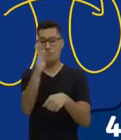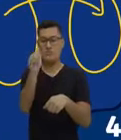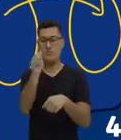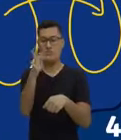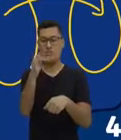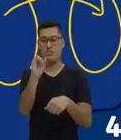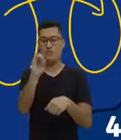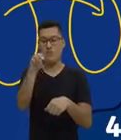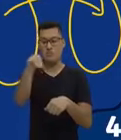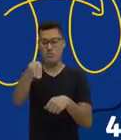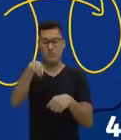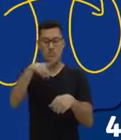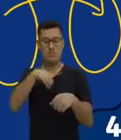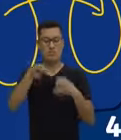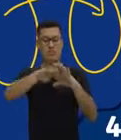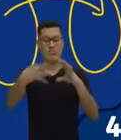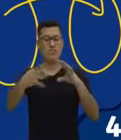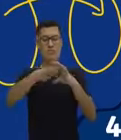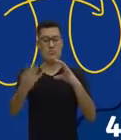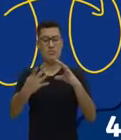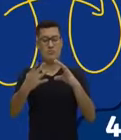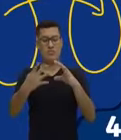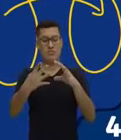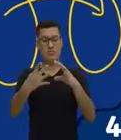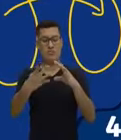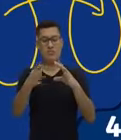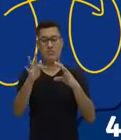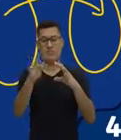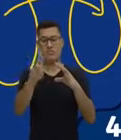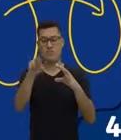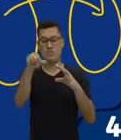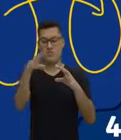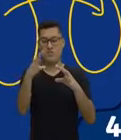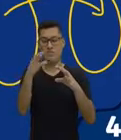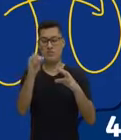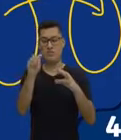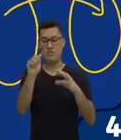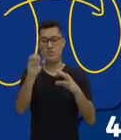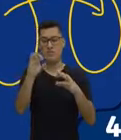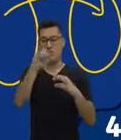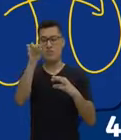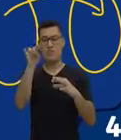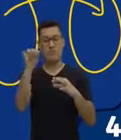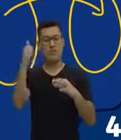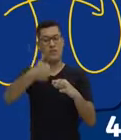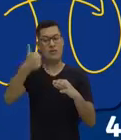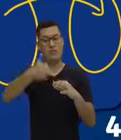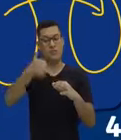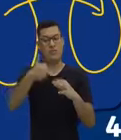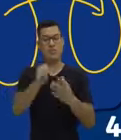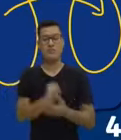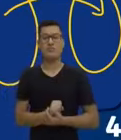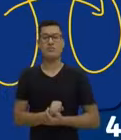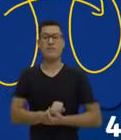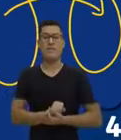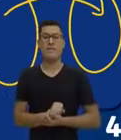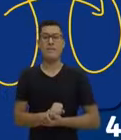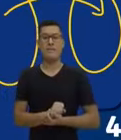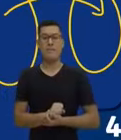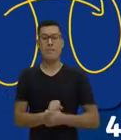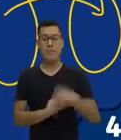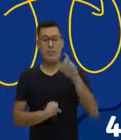que caracteriza essa função, para que ela seja função afim ou então primeiro grau, como muitos chamam, é que esse